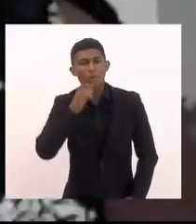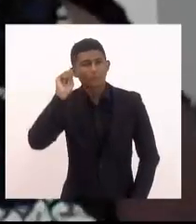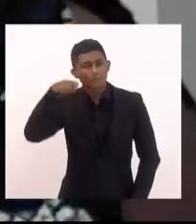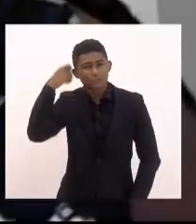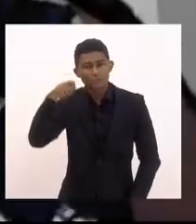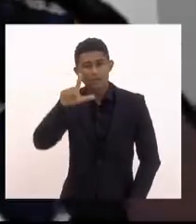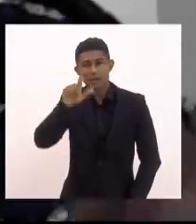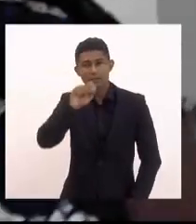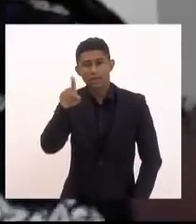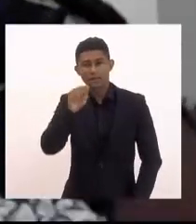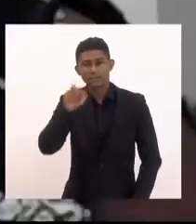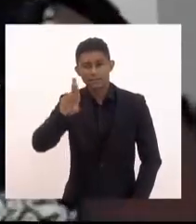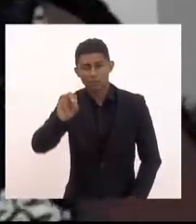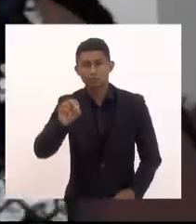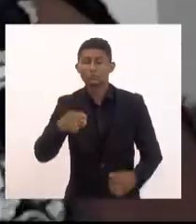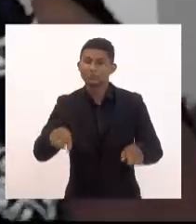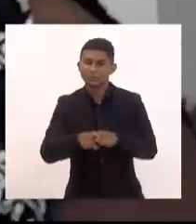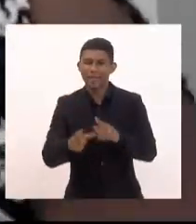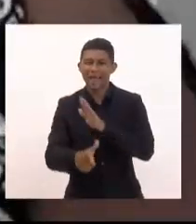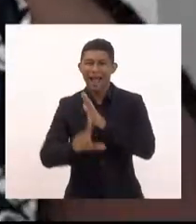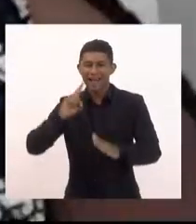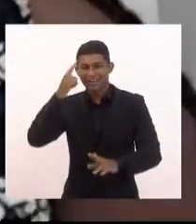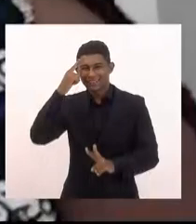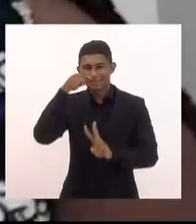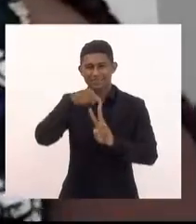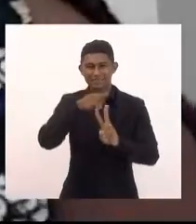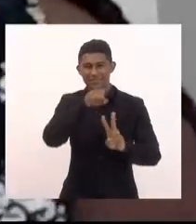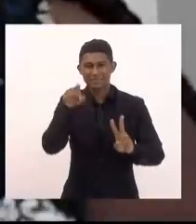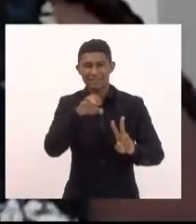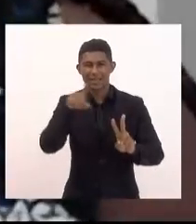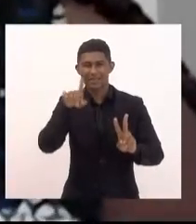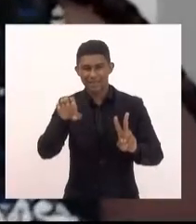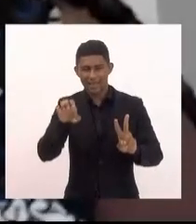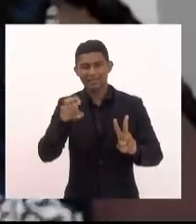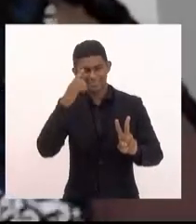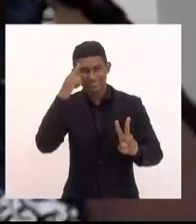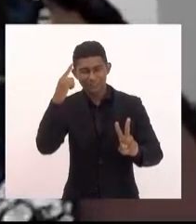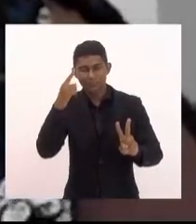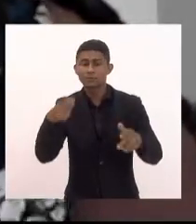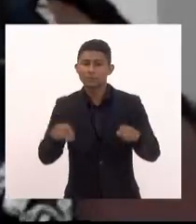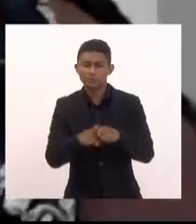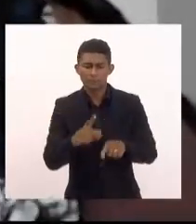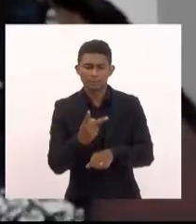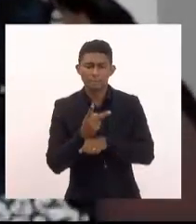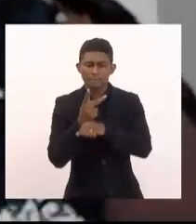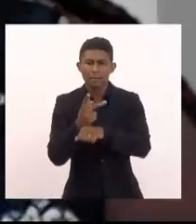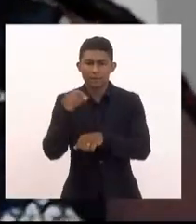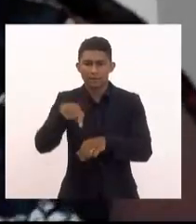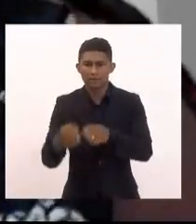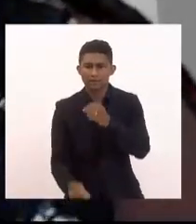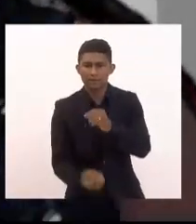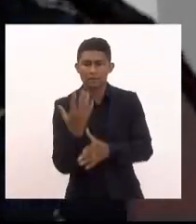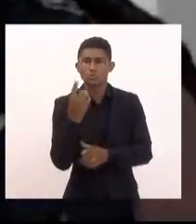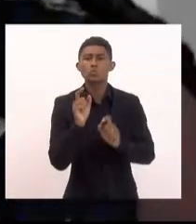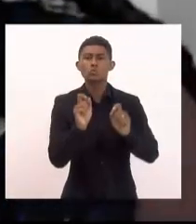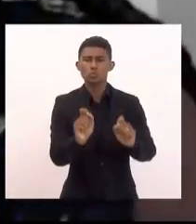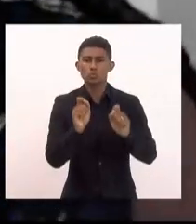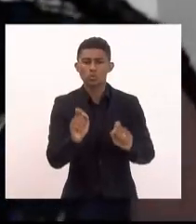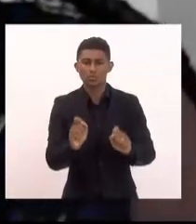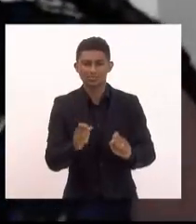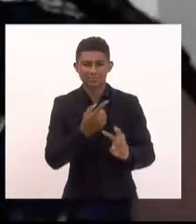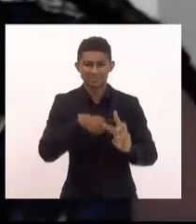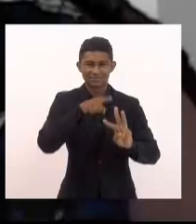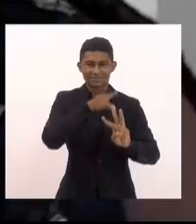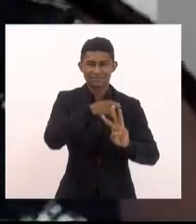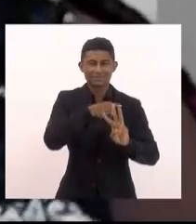Zezé Mota, a gente aprovou aqui, e um prêmio que a gente cria quando chega ao parlamento, homenageando e reverenciando Dona Ruth